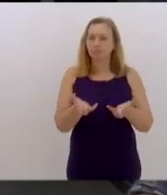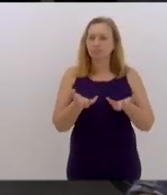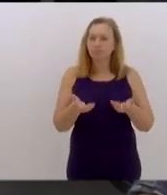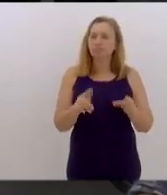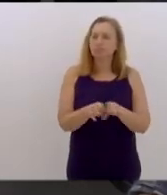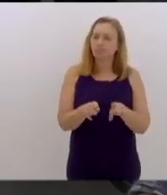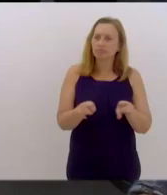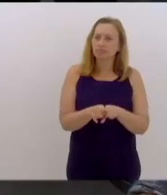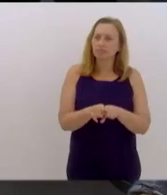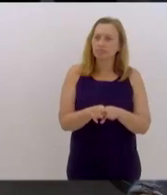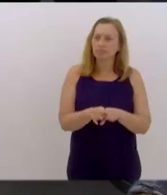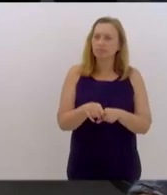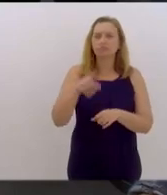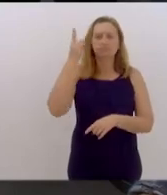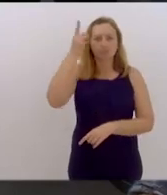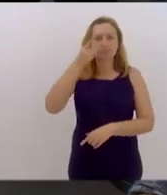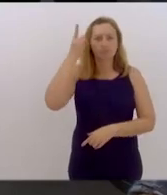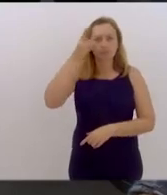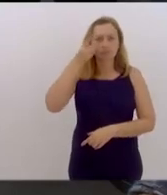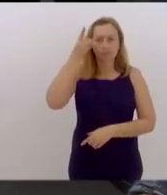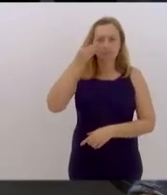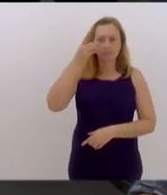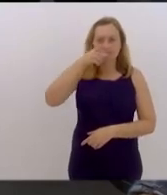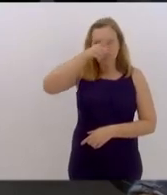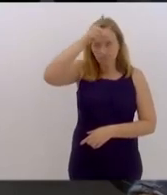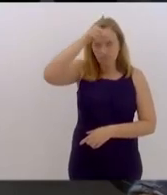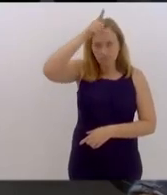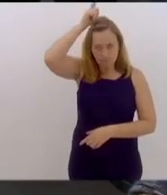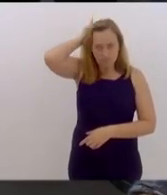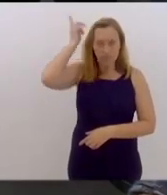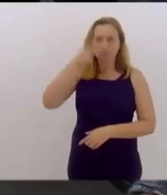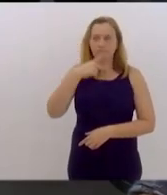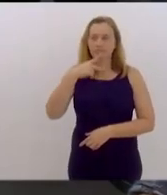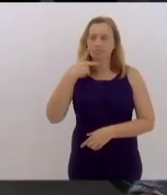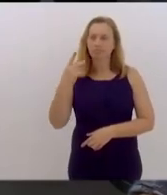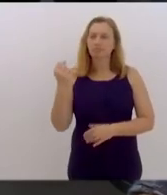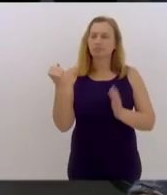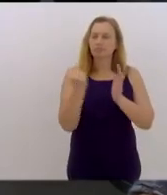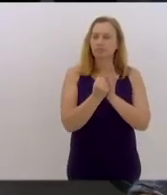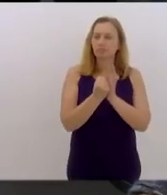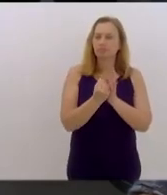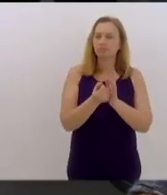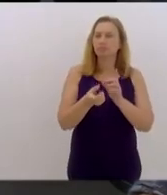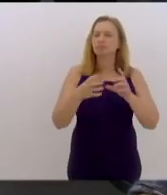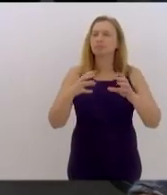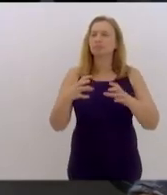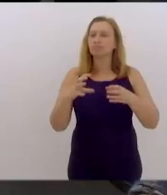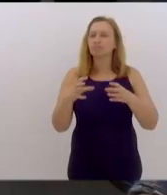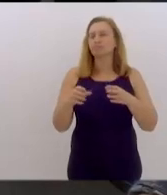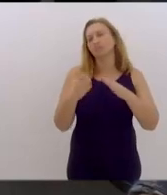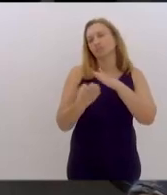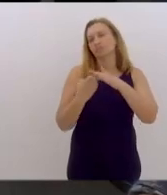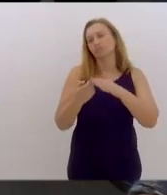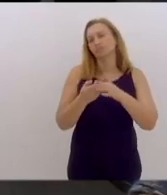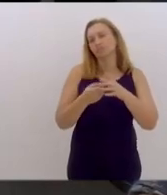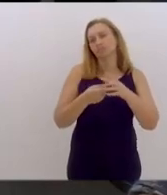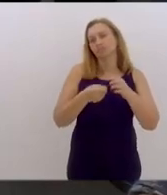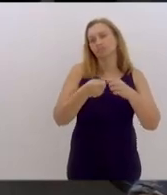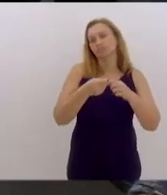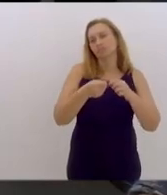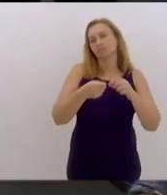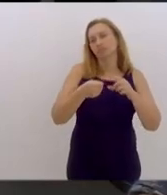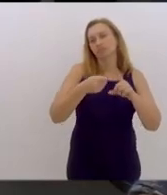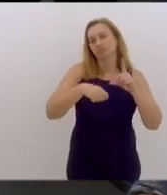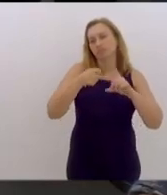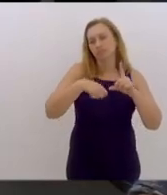também Na Linha Do que o Deputado Luiz Paulo falou aqui da questão patrimonial da central de logística e eu quero trazer